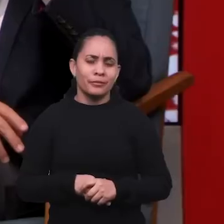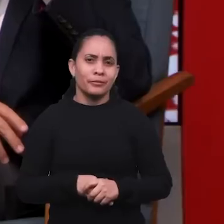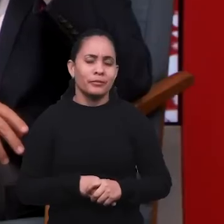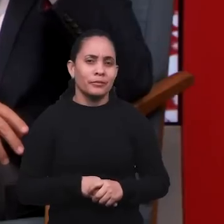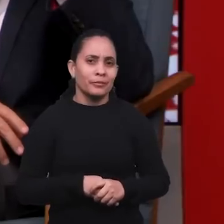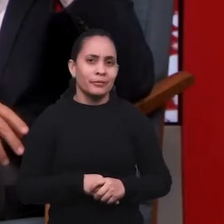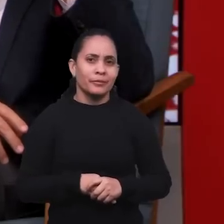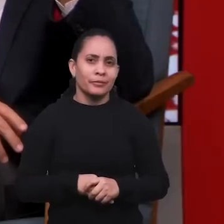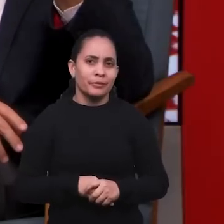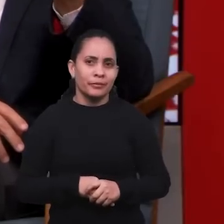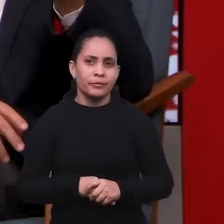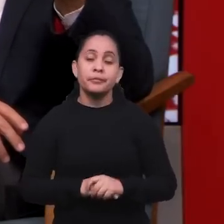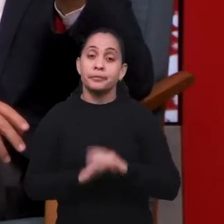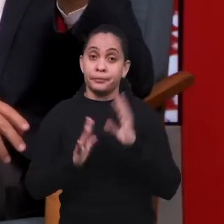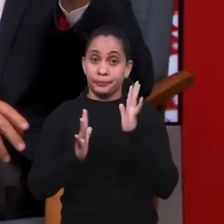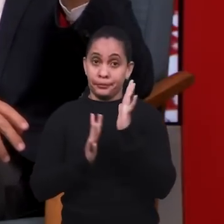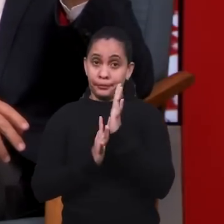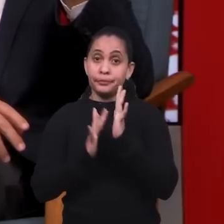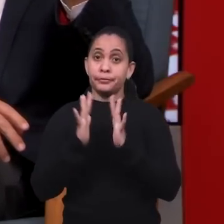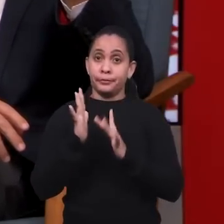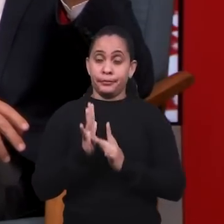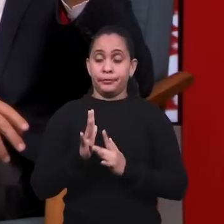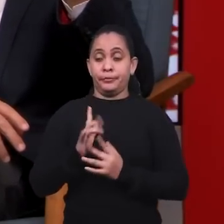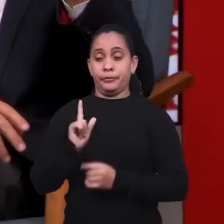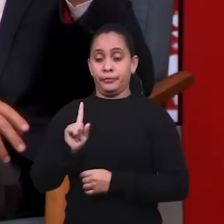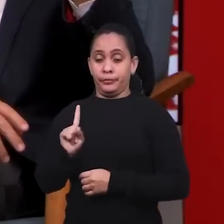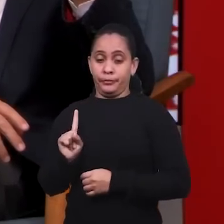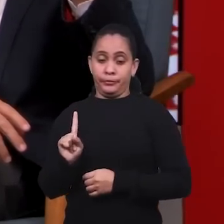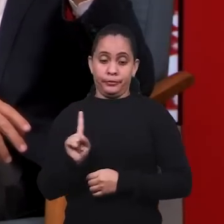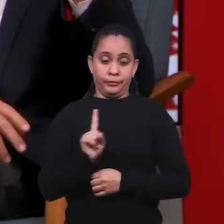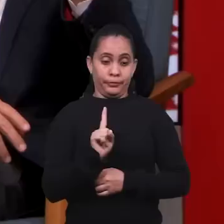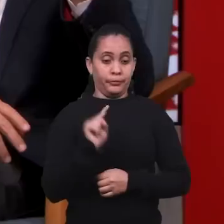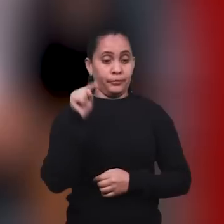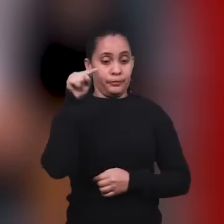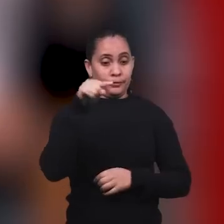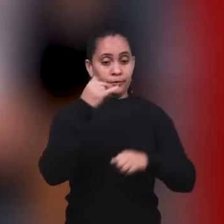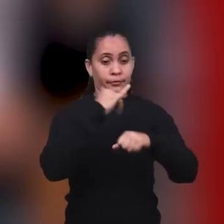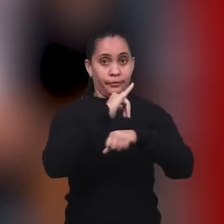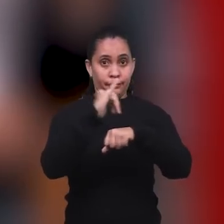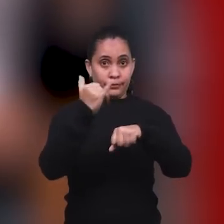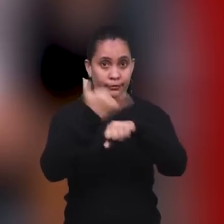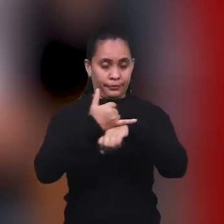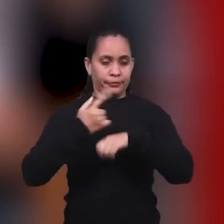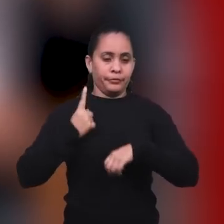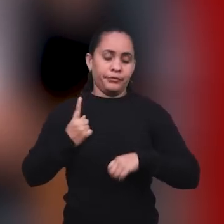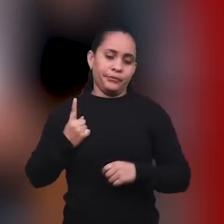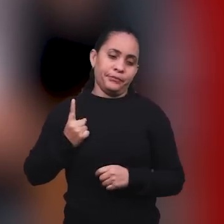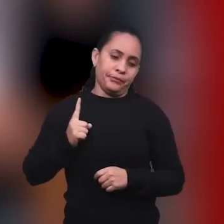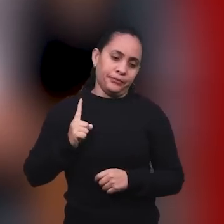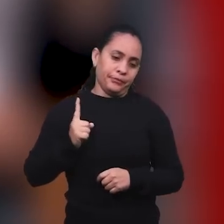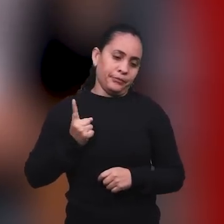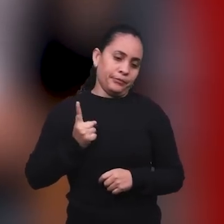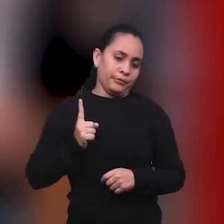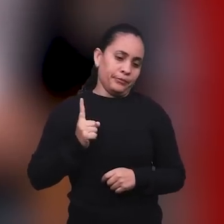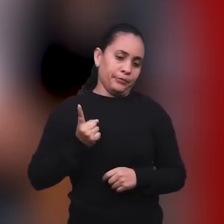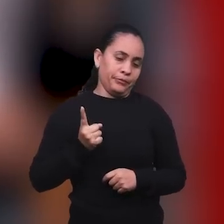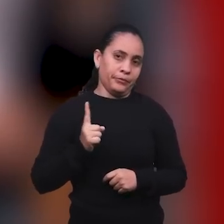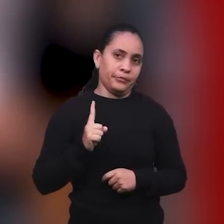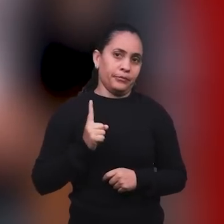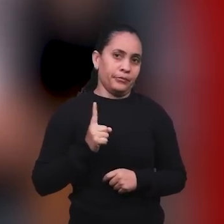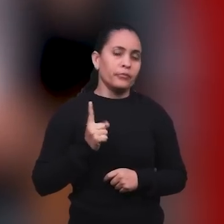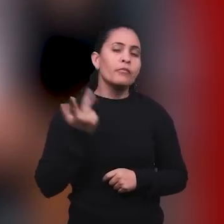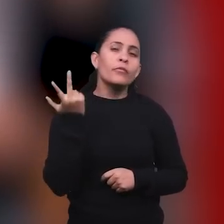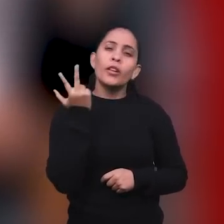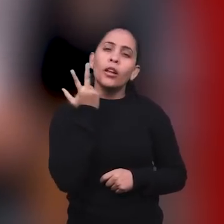Jesus estava indo em direção a Jerusalém. Era um percurso que ele